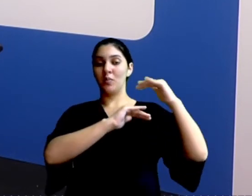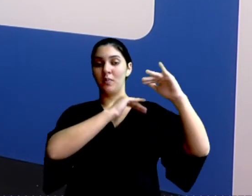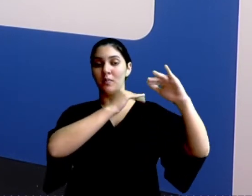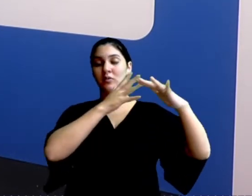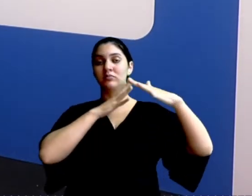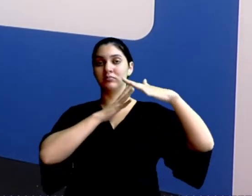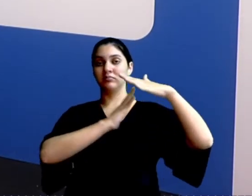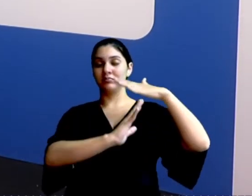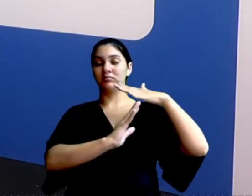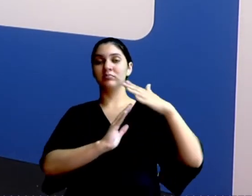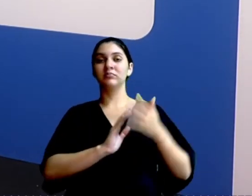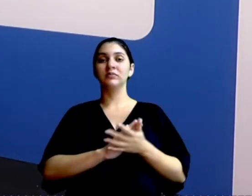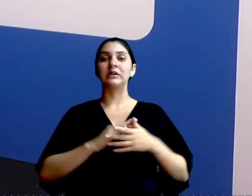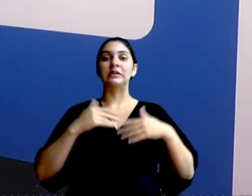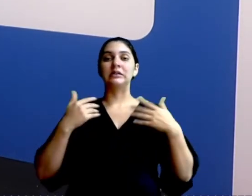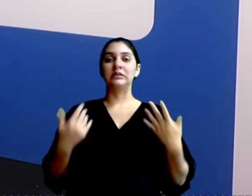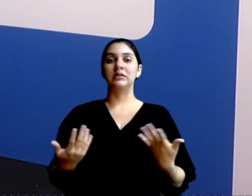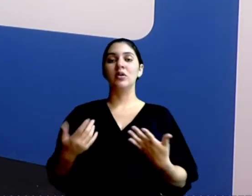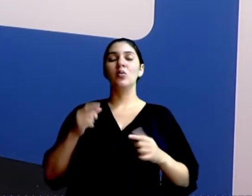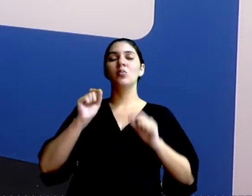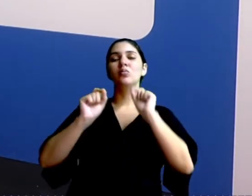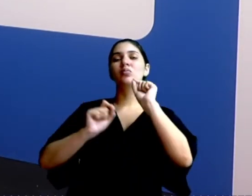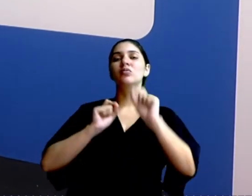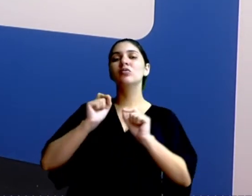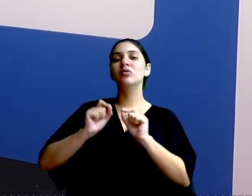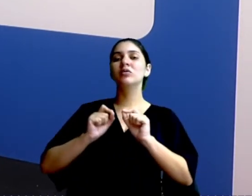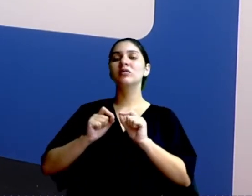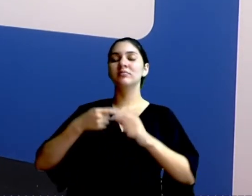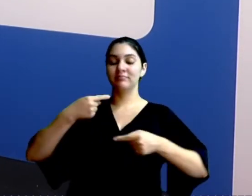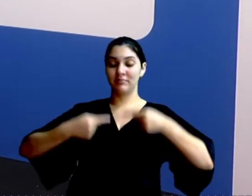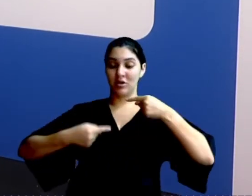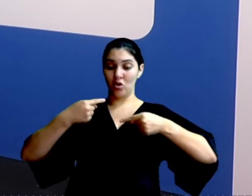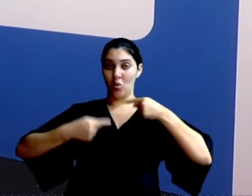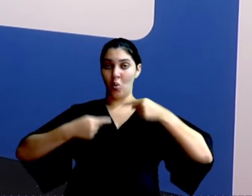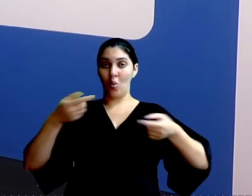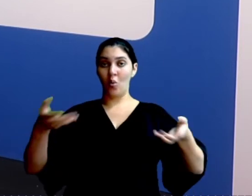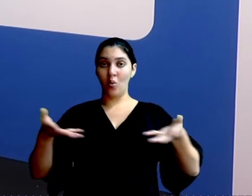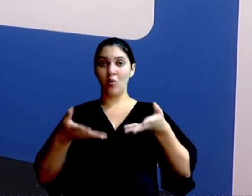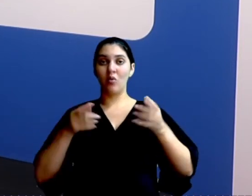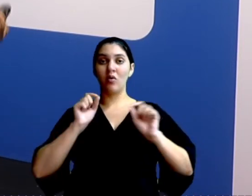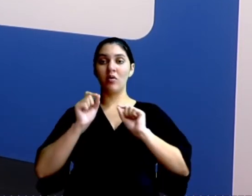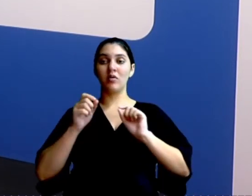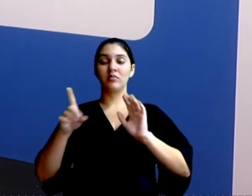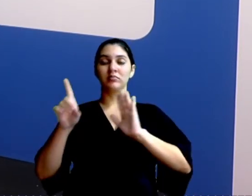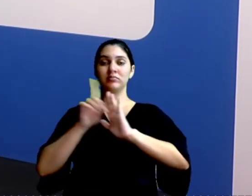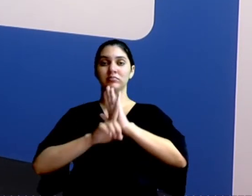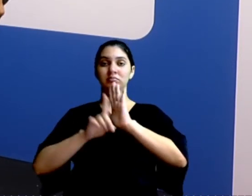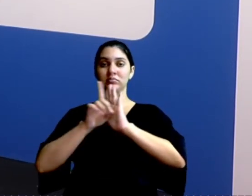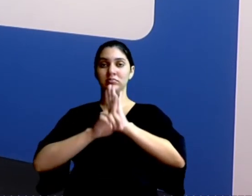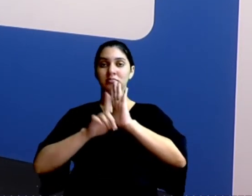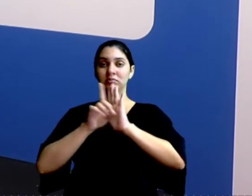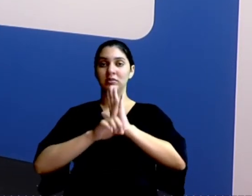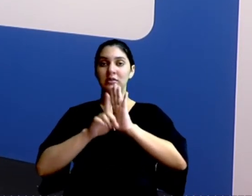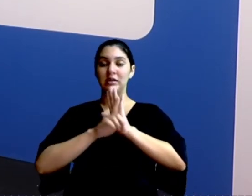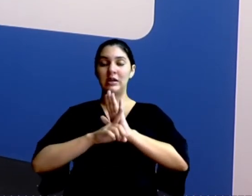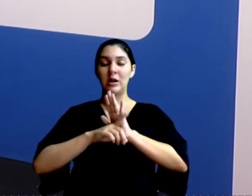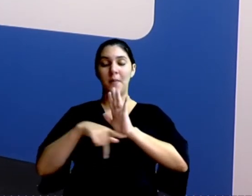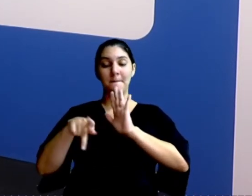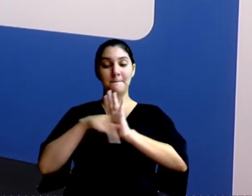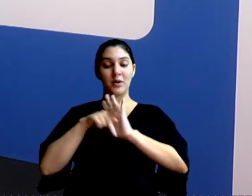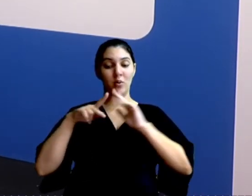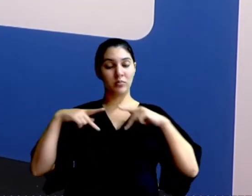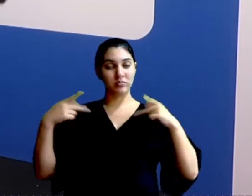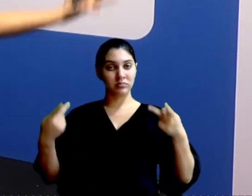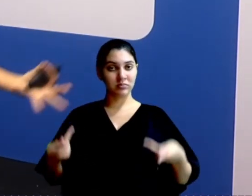processo de migração. Então, o que a gente discute hoje é um direito inato ao ser